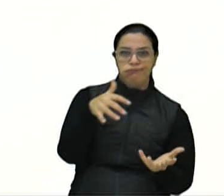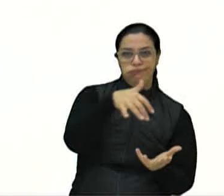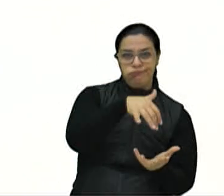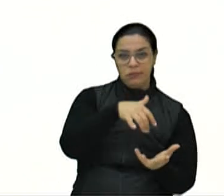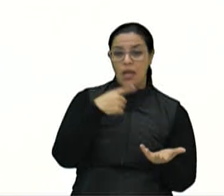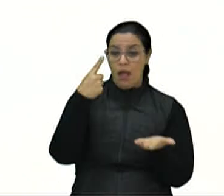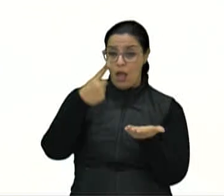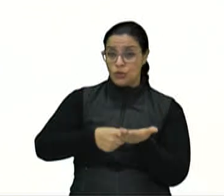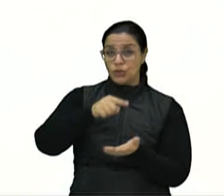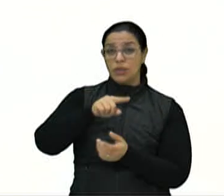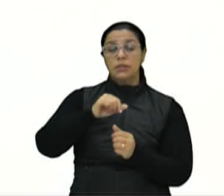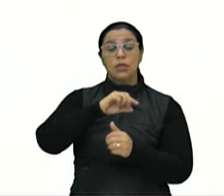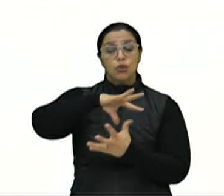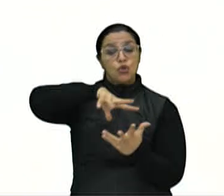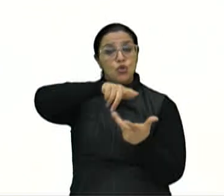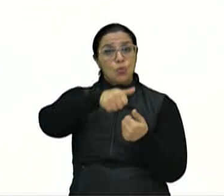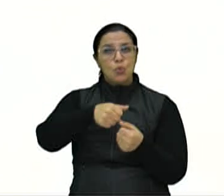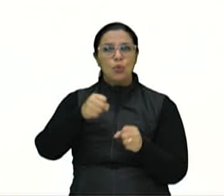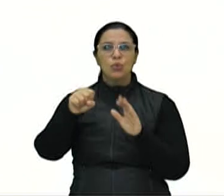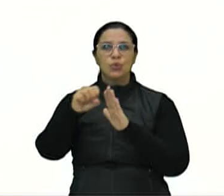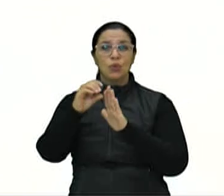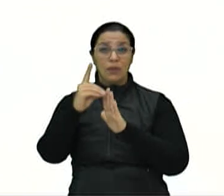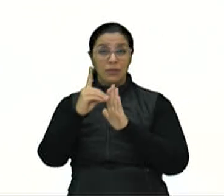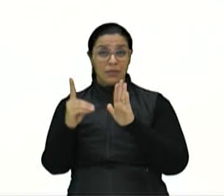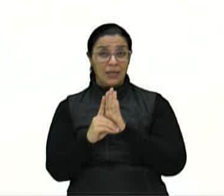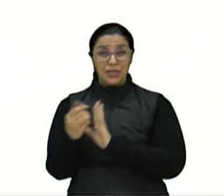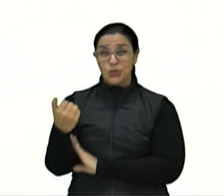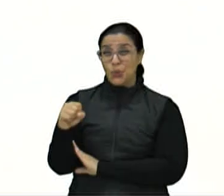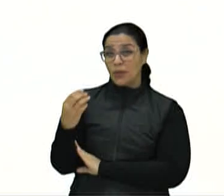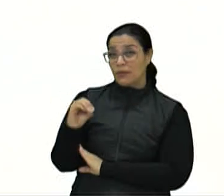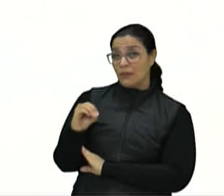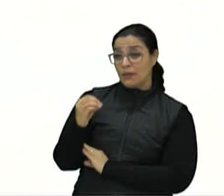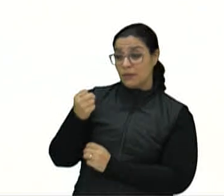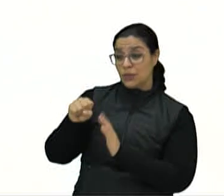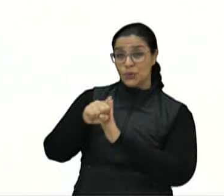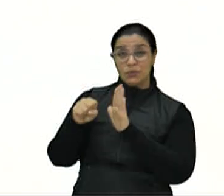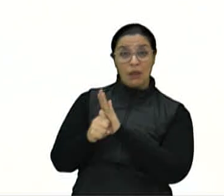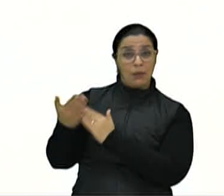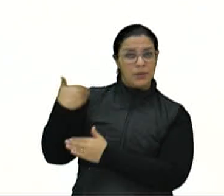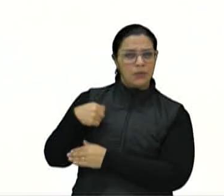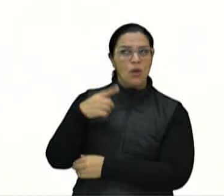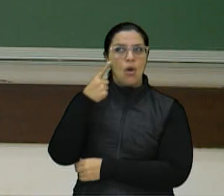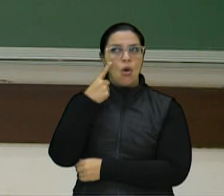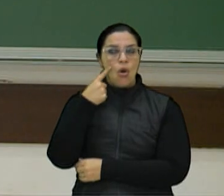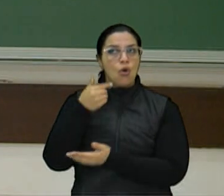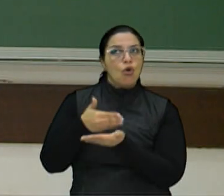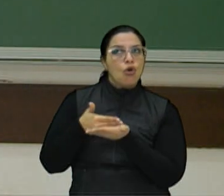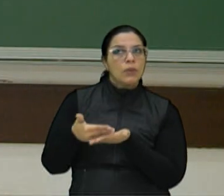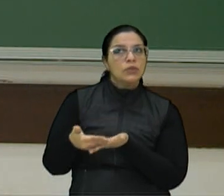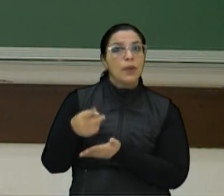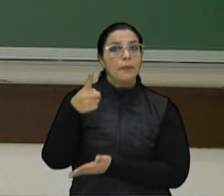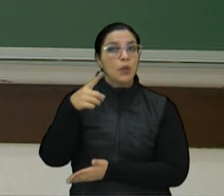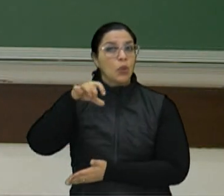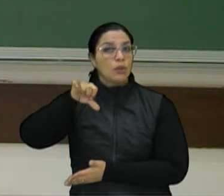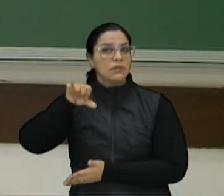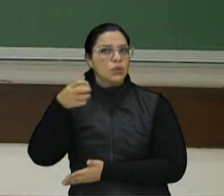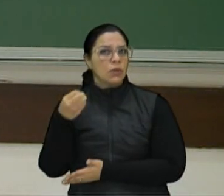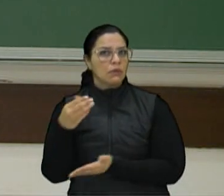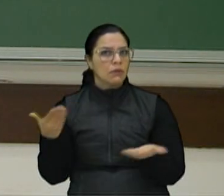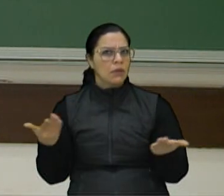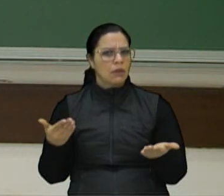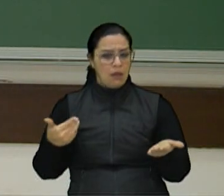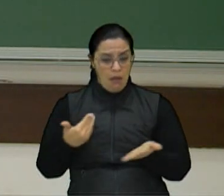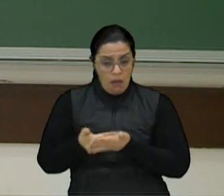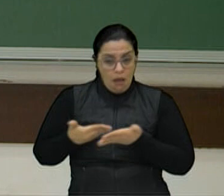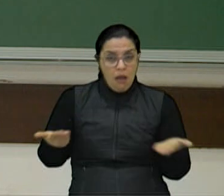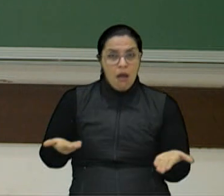agenda internacional na década de 80 do século passado. Você já começa a construir uma ideia. Veja, aquecimento global é algo recente. E eu